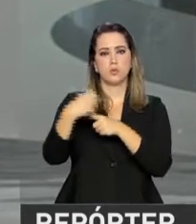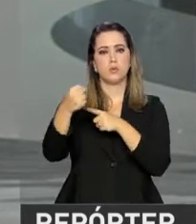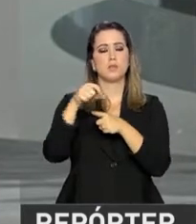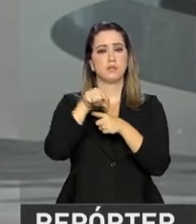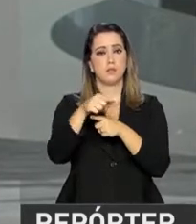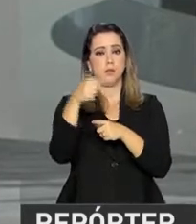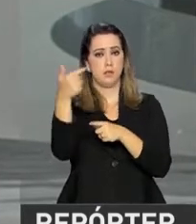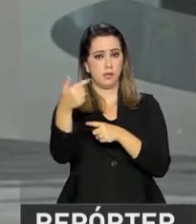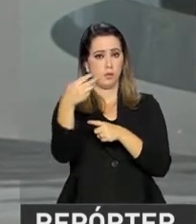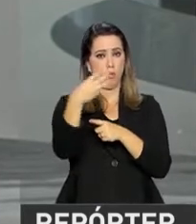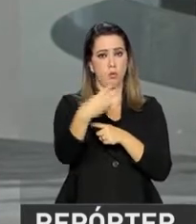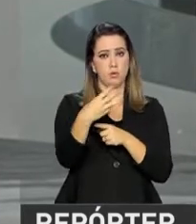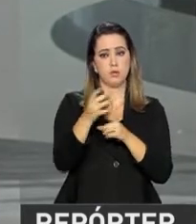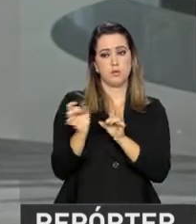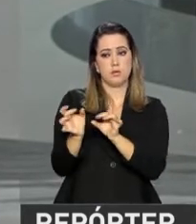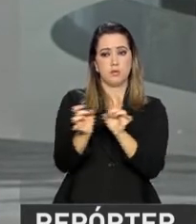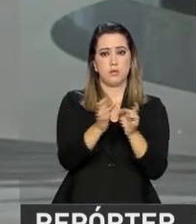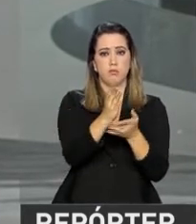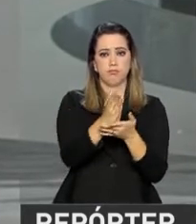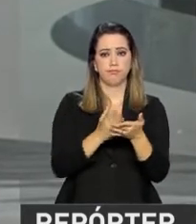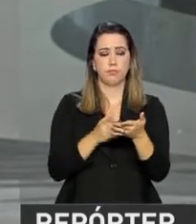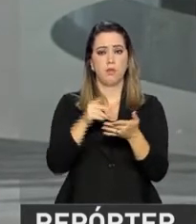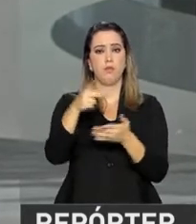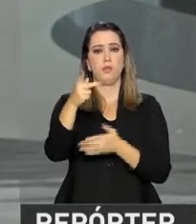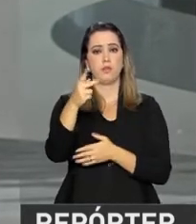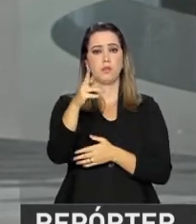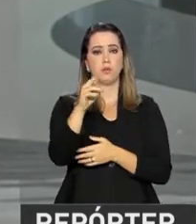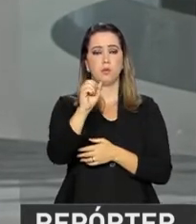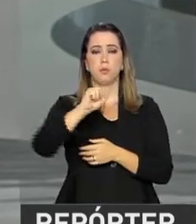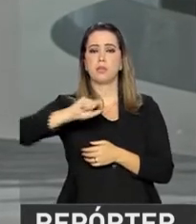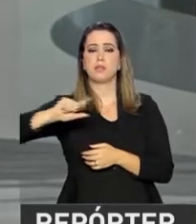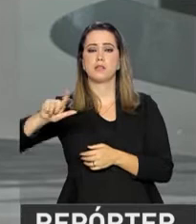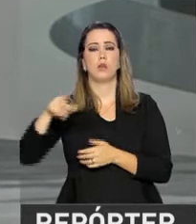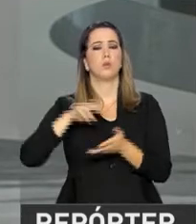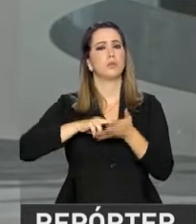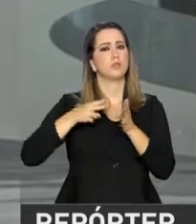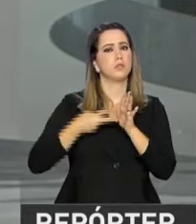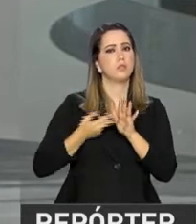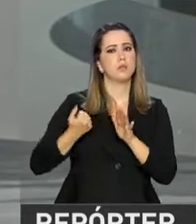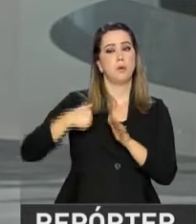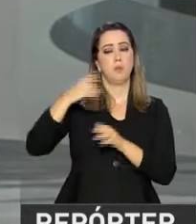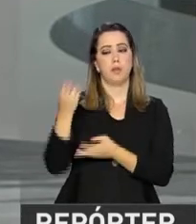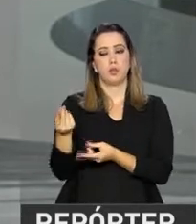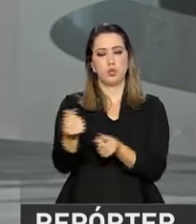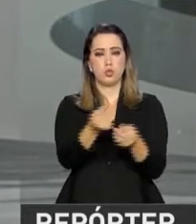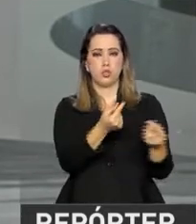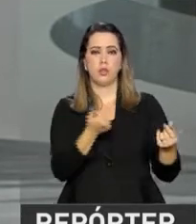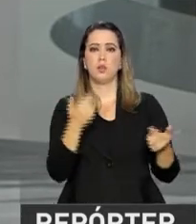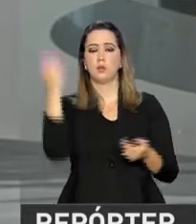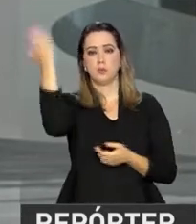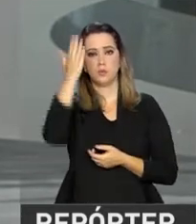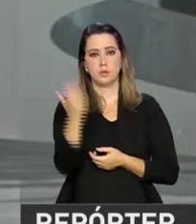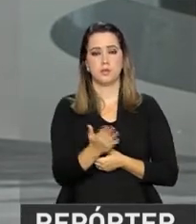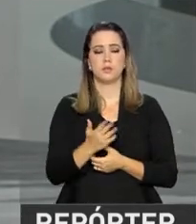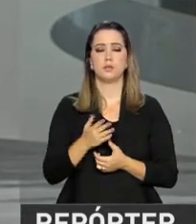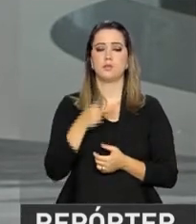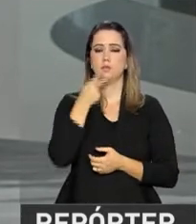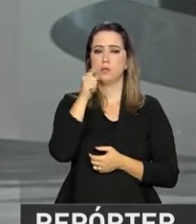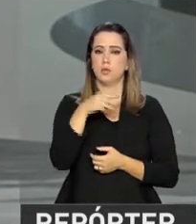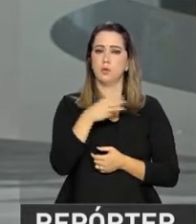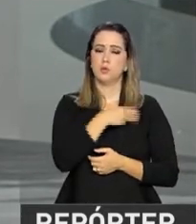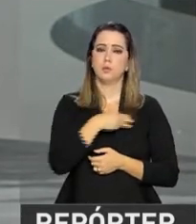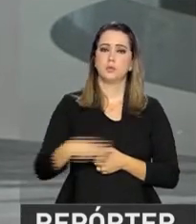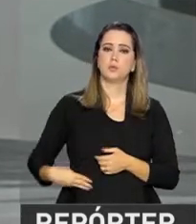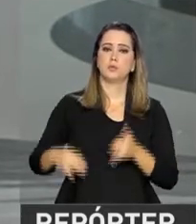e terceira rodadas de partilha da produção do pré sal o que representa mais investimentos para o país avaliou o ministro de minas e